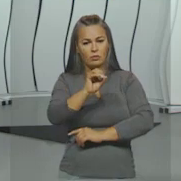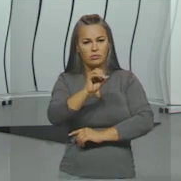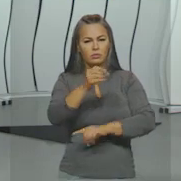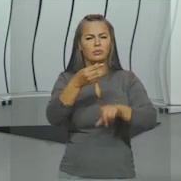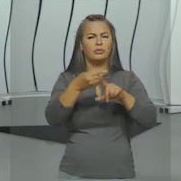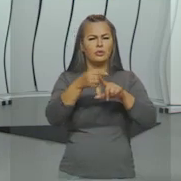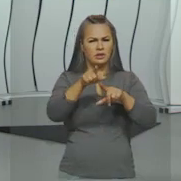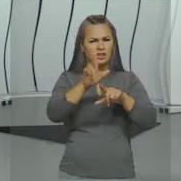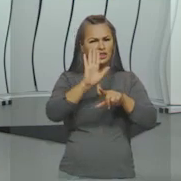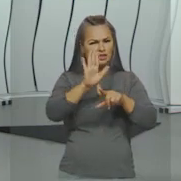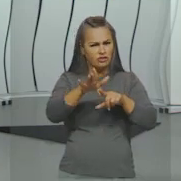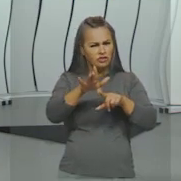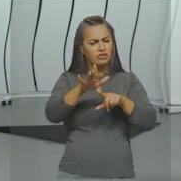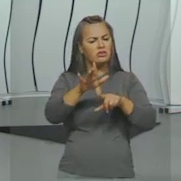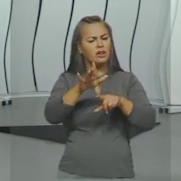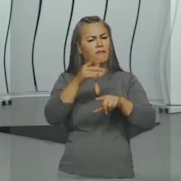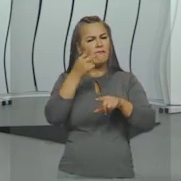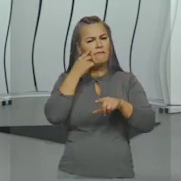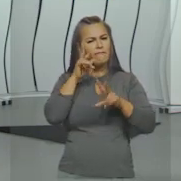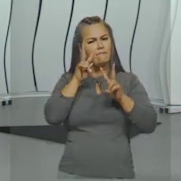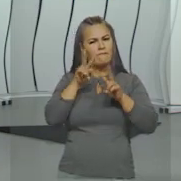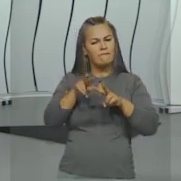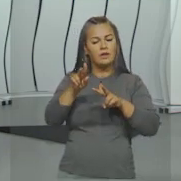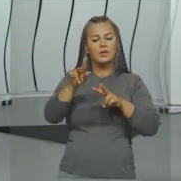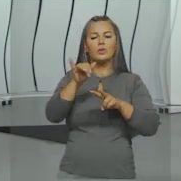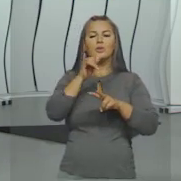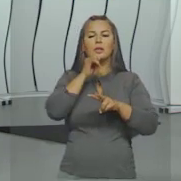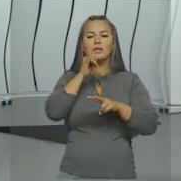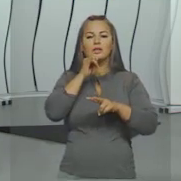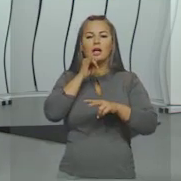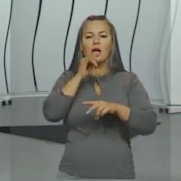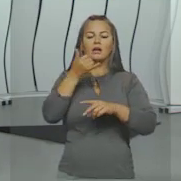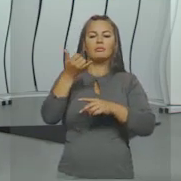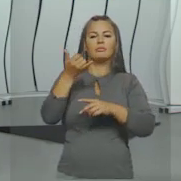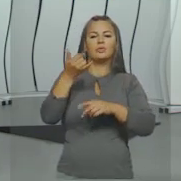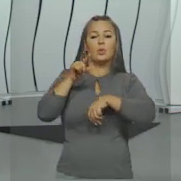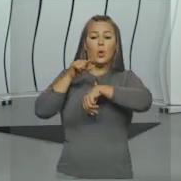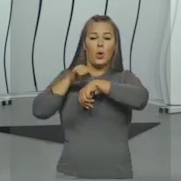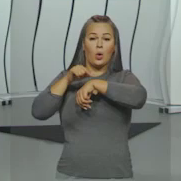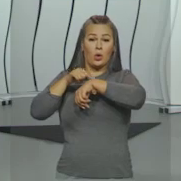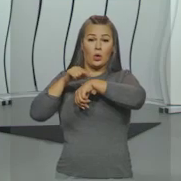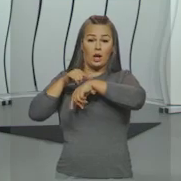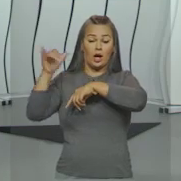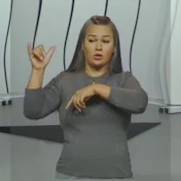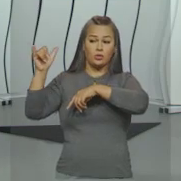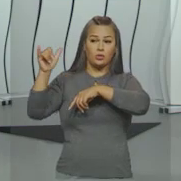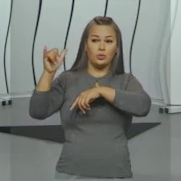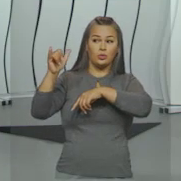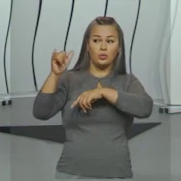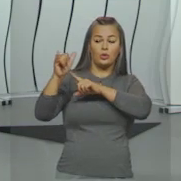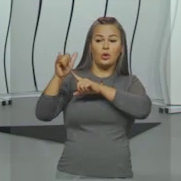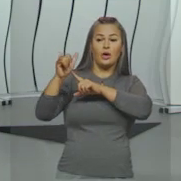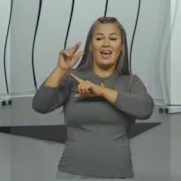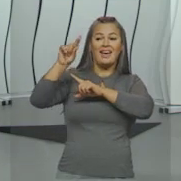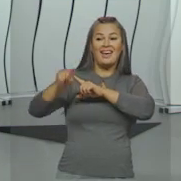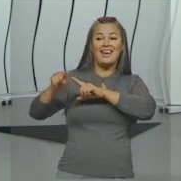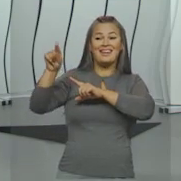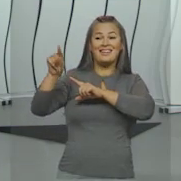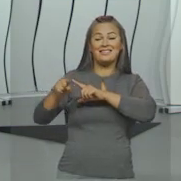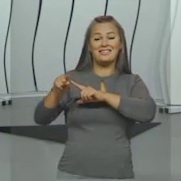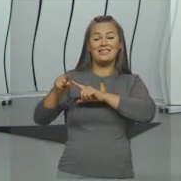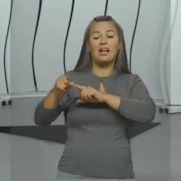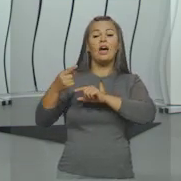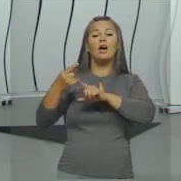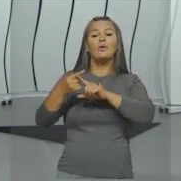causa de tempo ruim, por causa de uma chuva muito forte, né? Ventos muito fortes, e aí atrapalhar a visibilidade, né? O dia